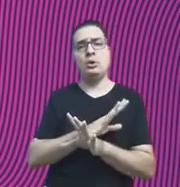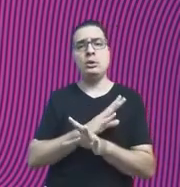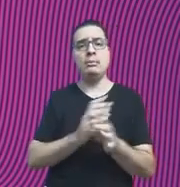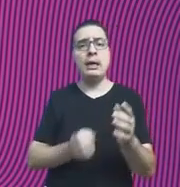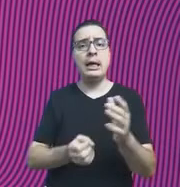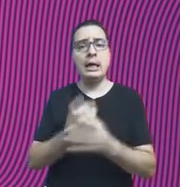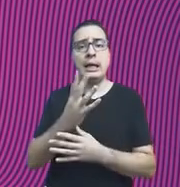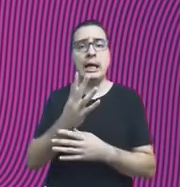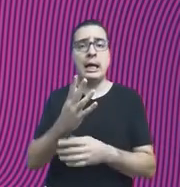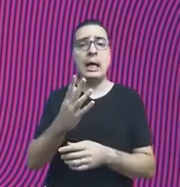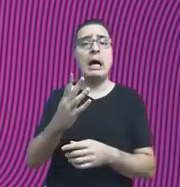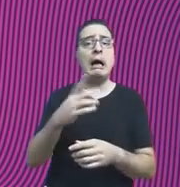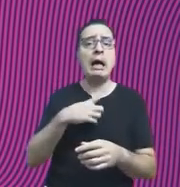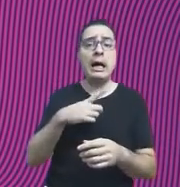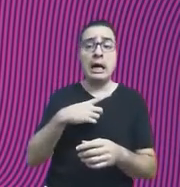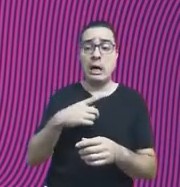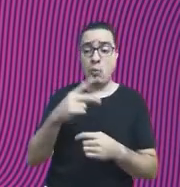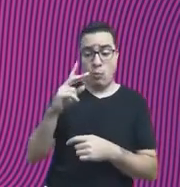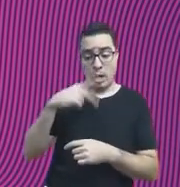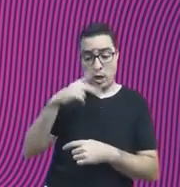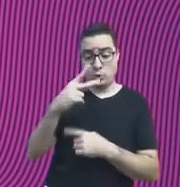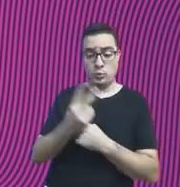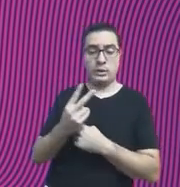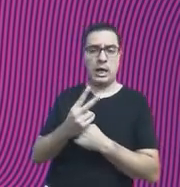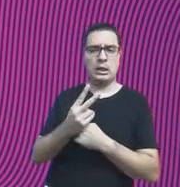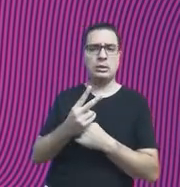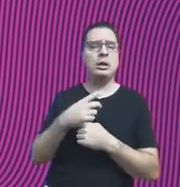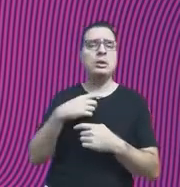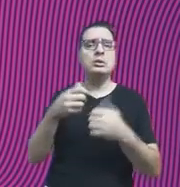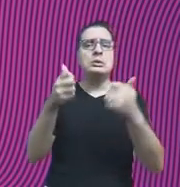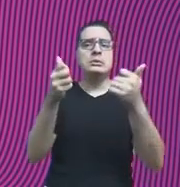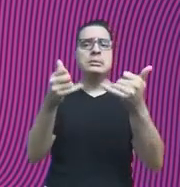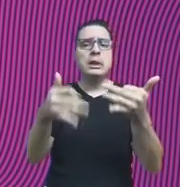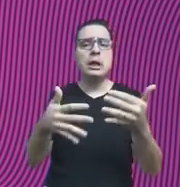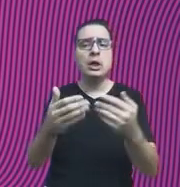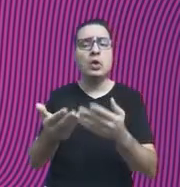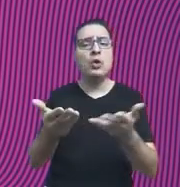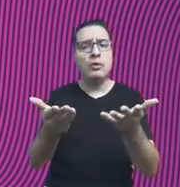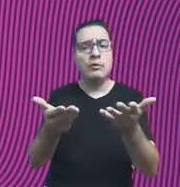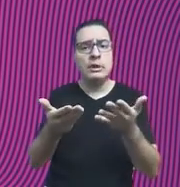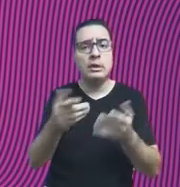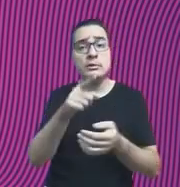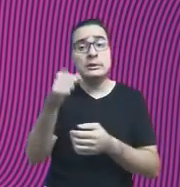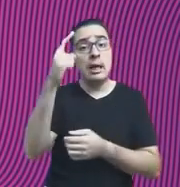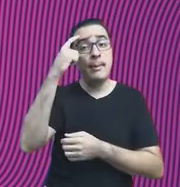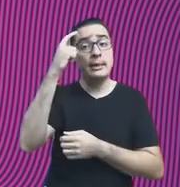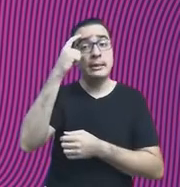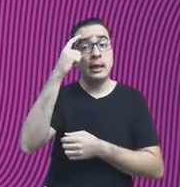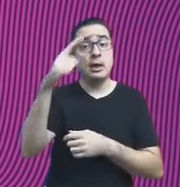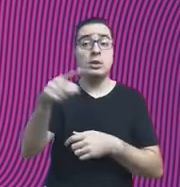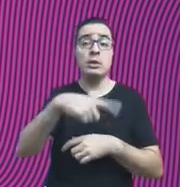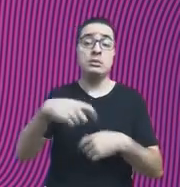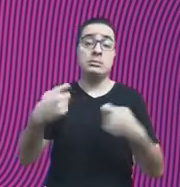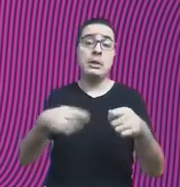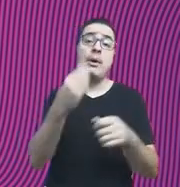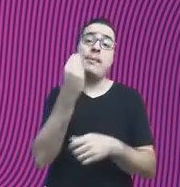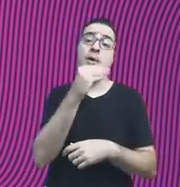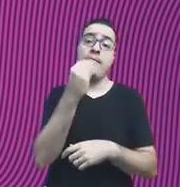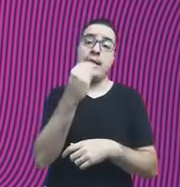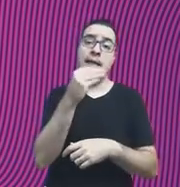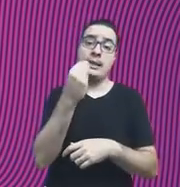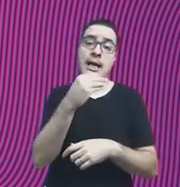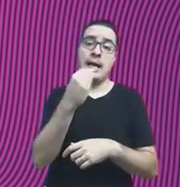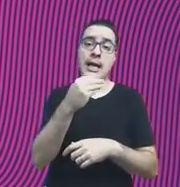do autocuidado. E o que eu estou convidando vocês a pensar? Que nós devemos aproveitar